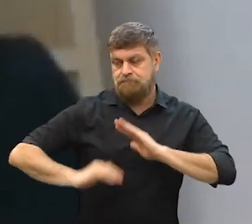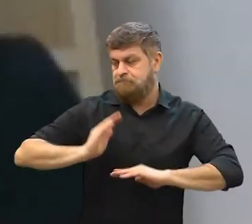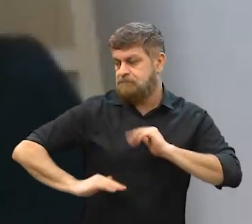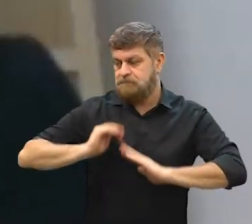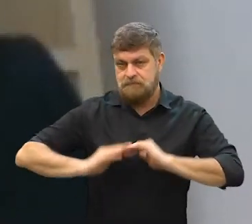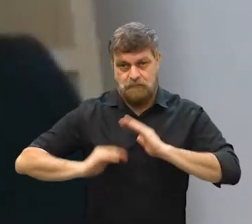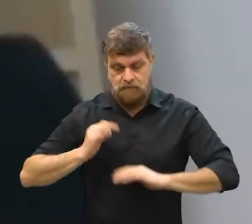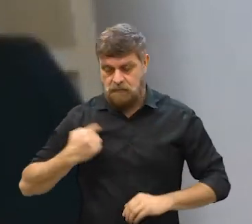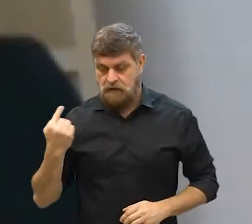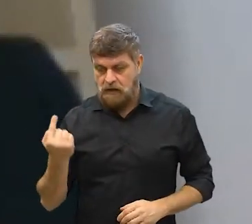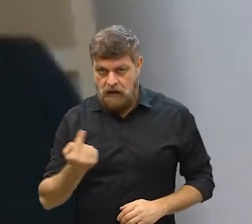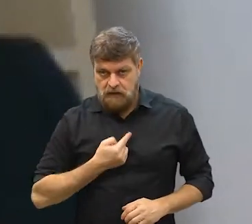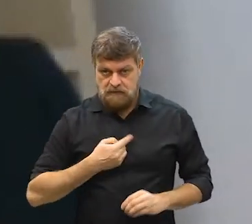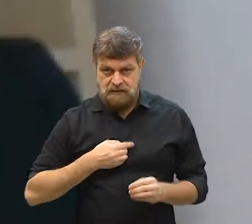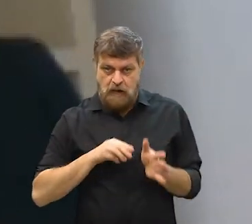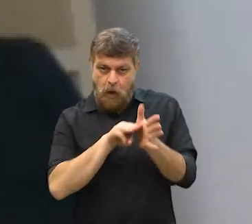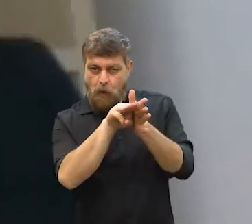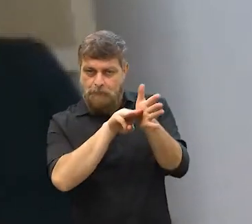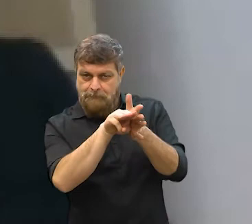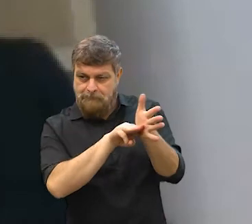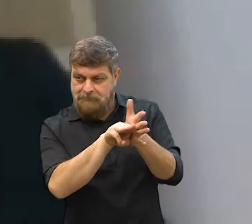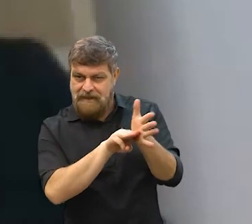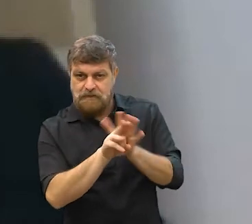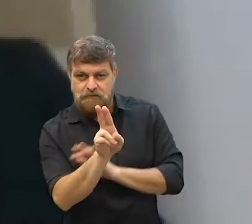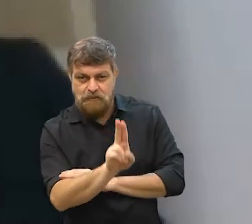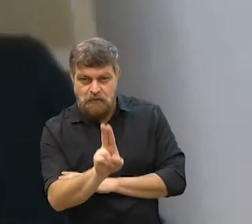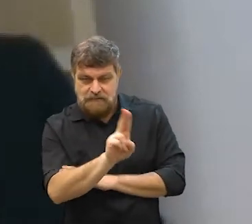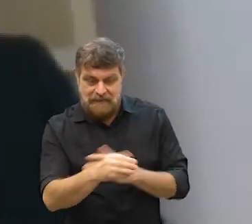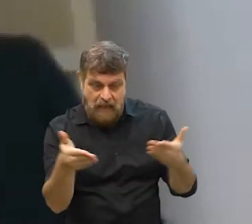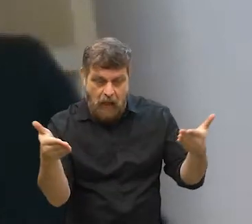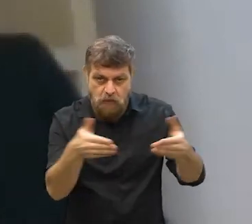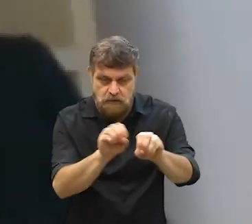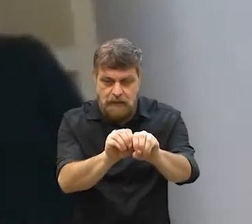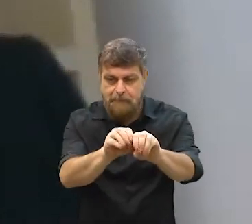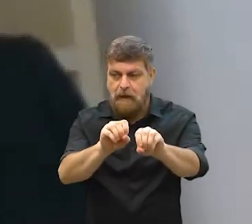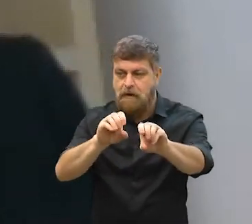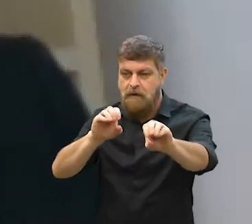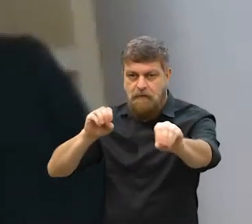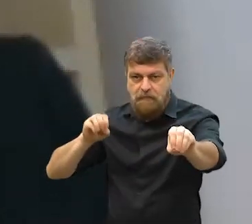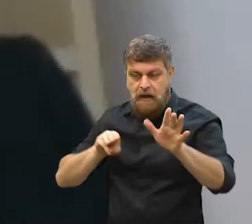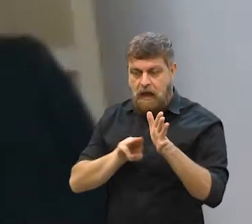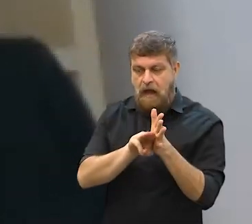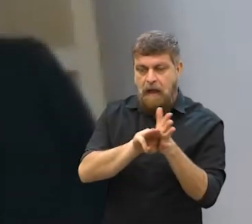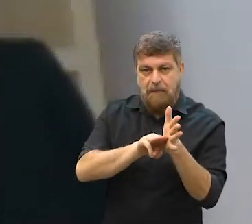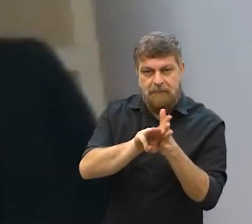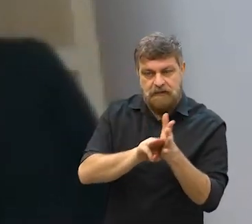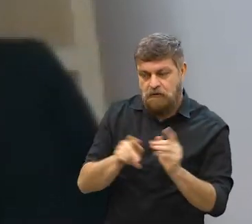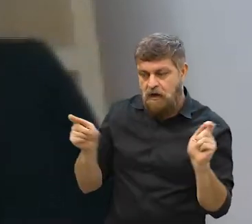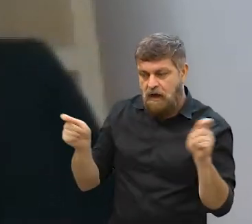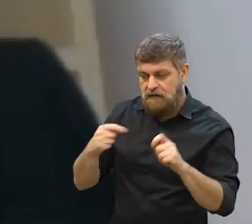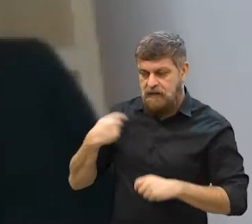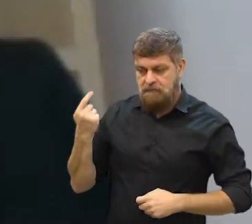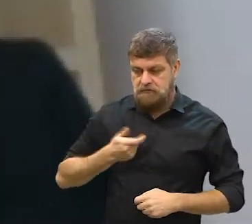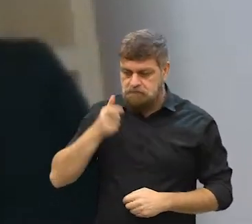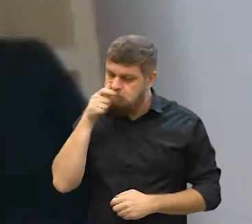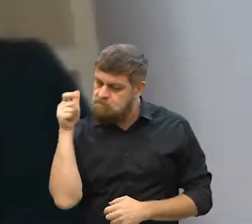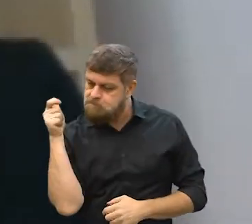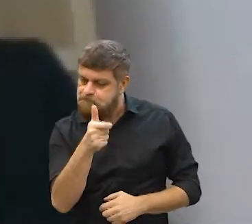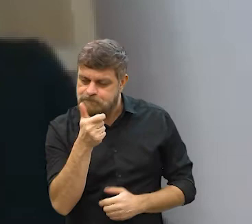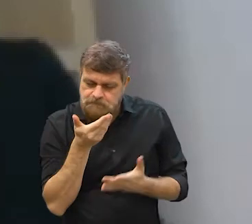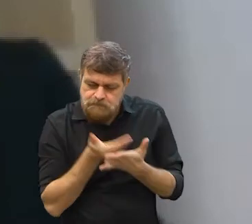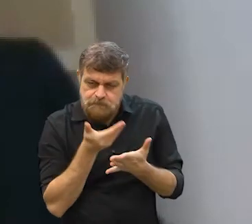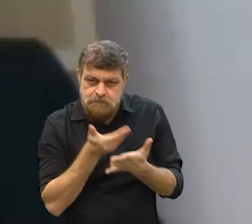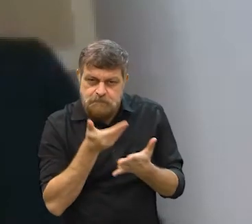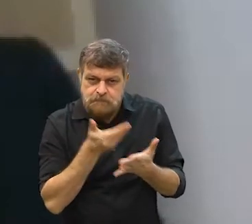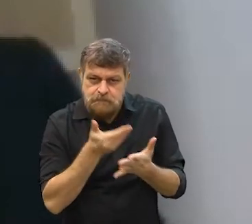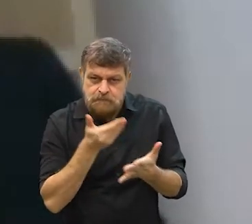né? Então, as metodologias que são usadas hoje são metodologias que conseguem prender o aluno, né? Onde